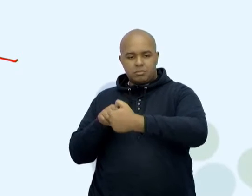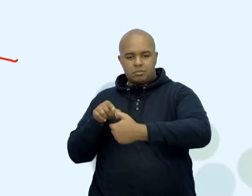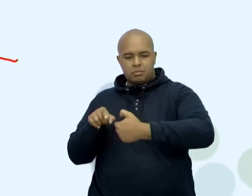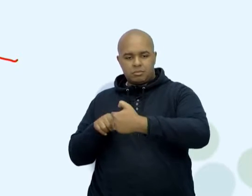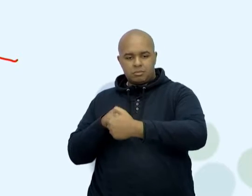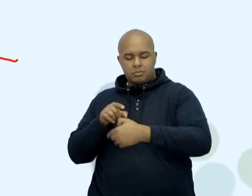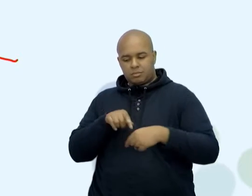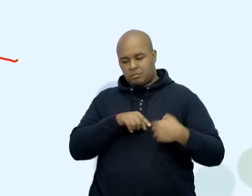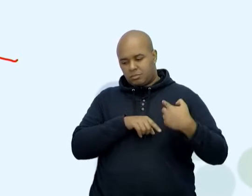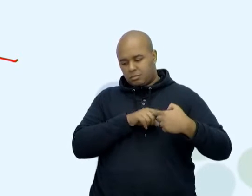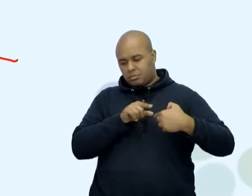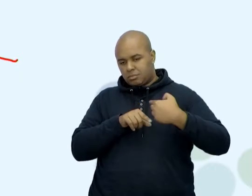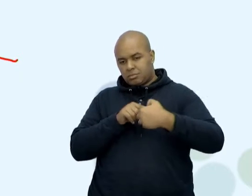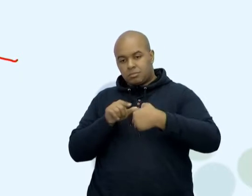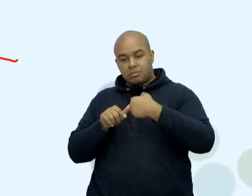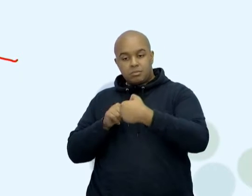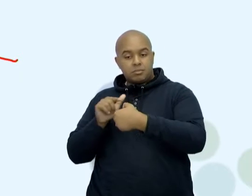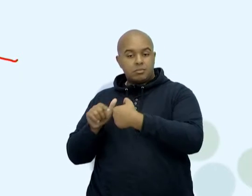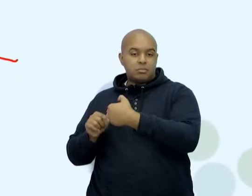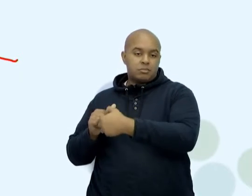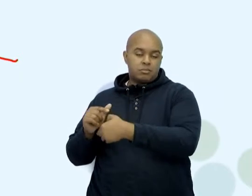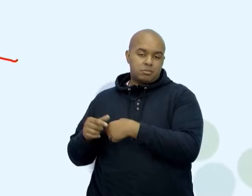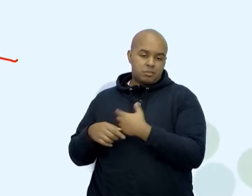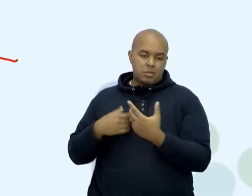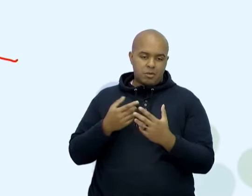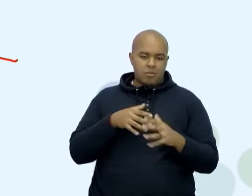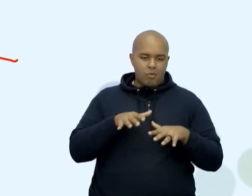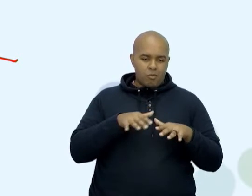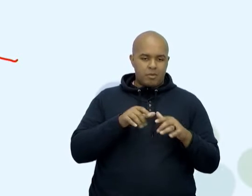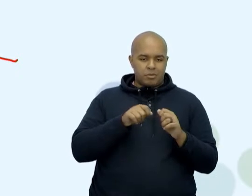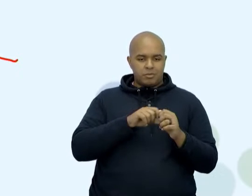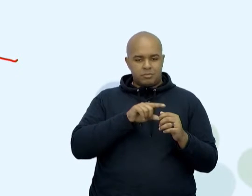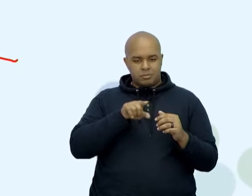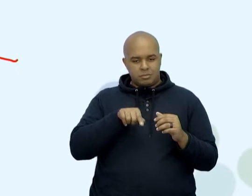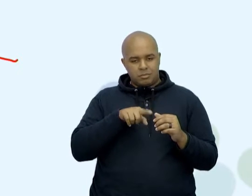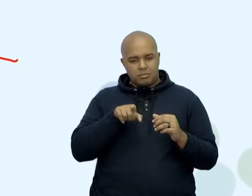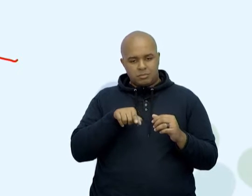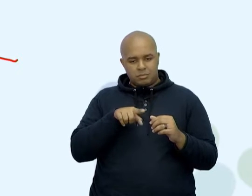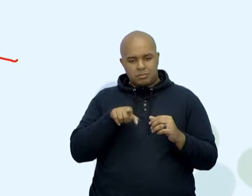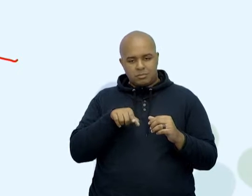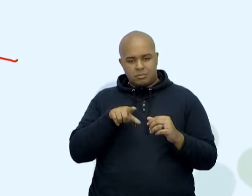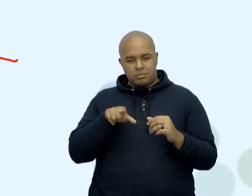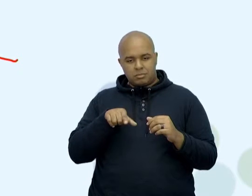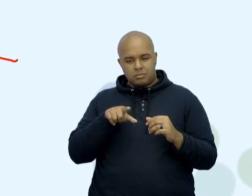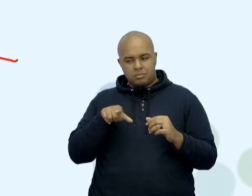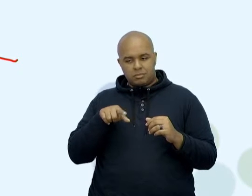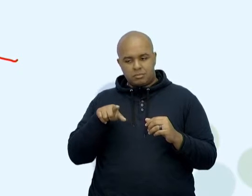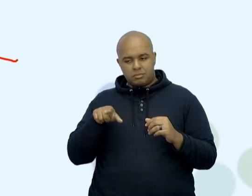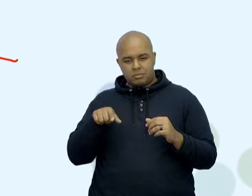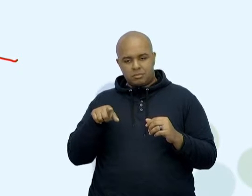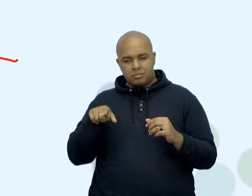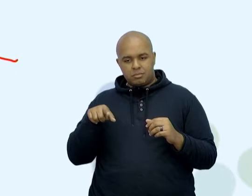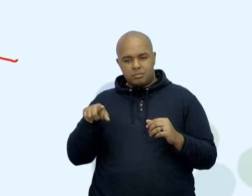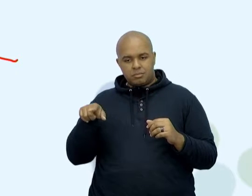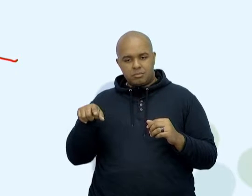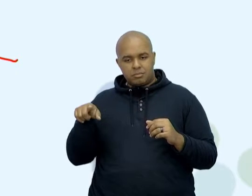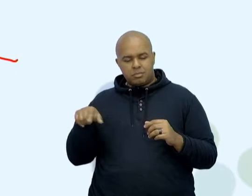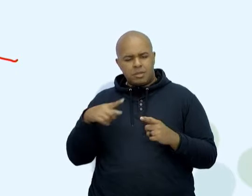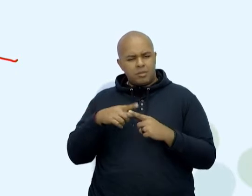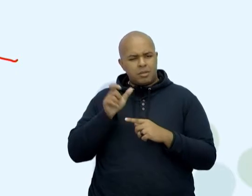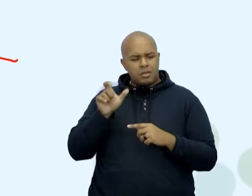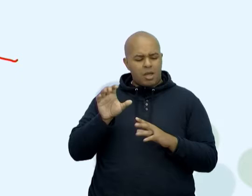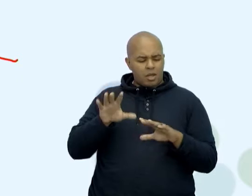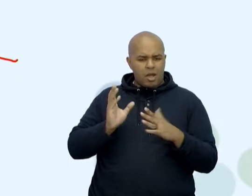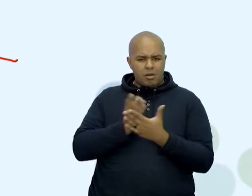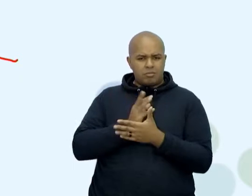vai girando, né? O movimento que ele vai fazer é girando para cá. E por que que isso